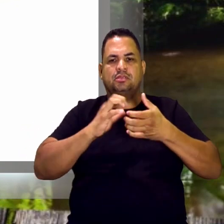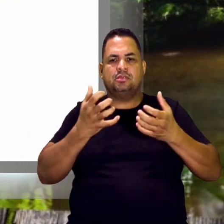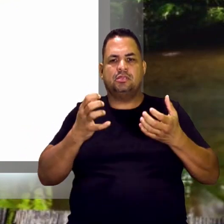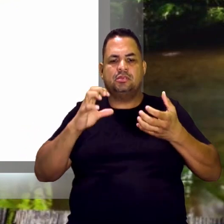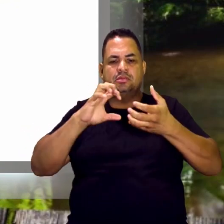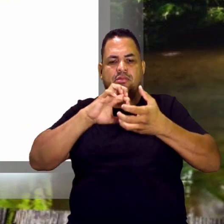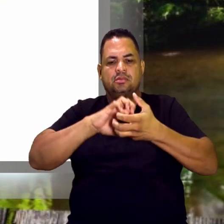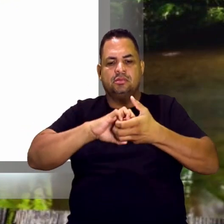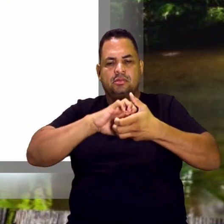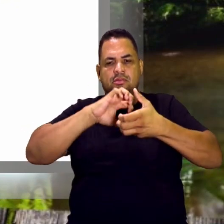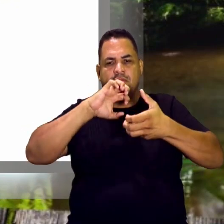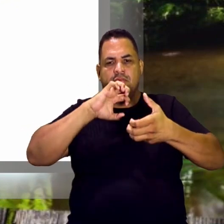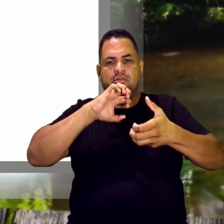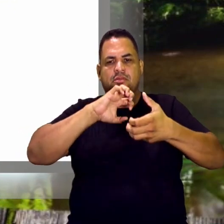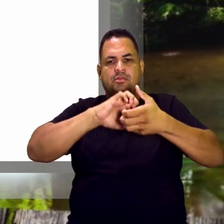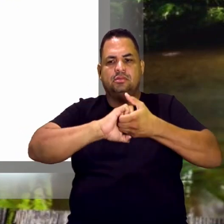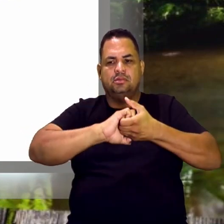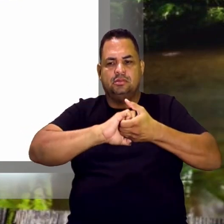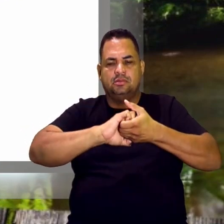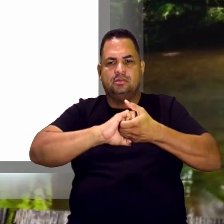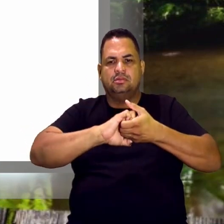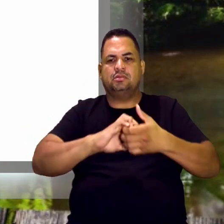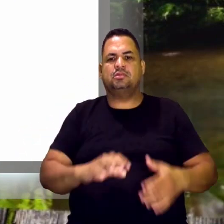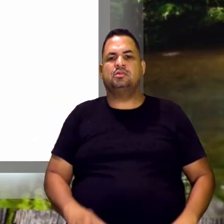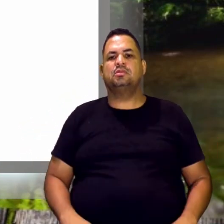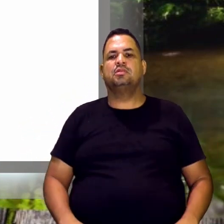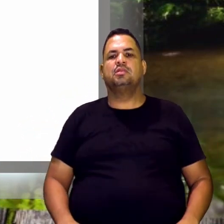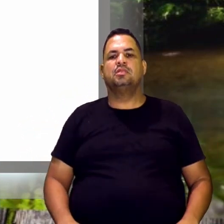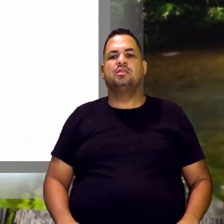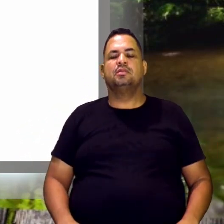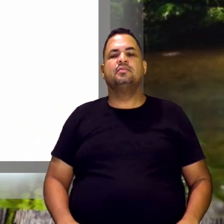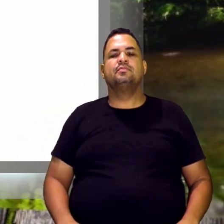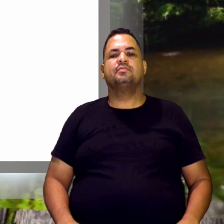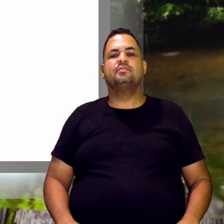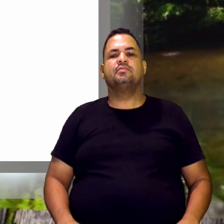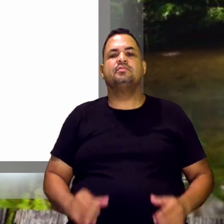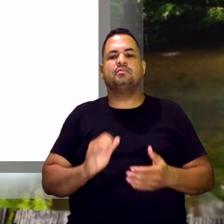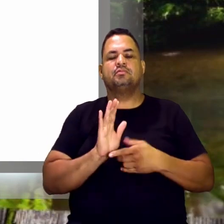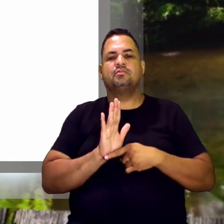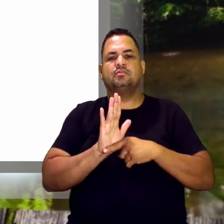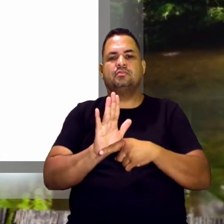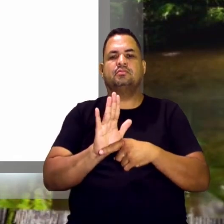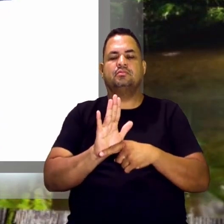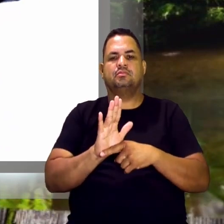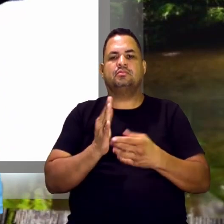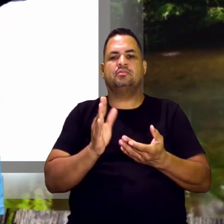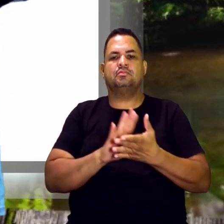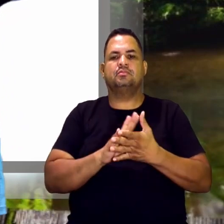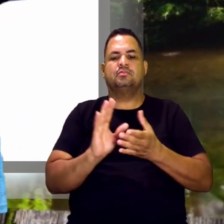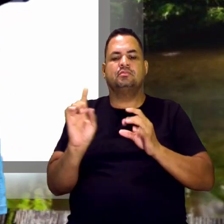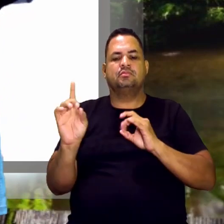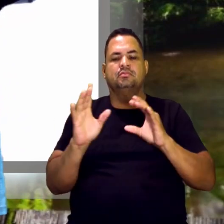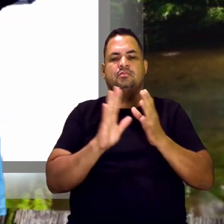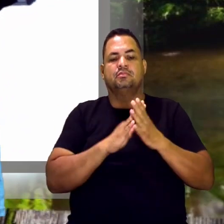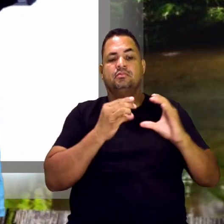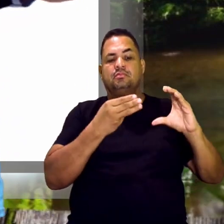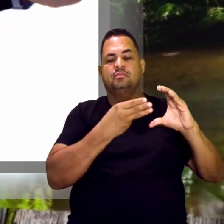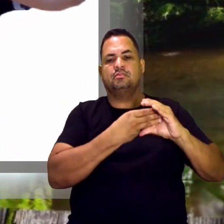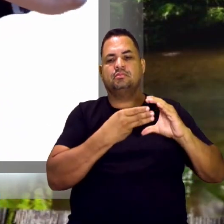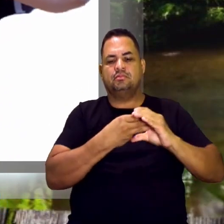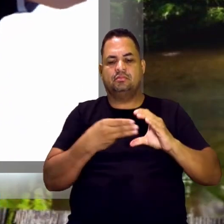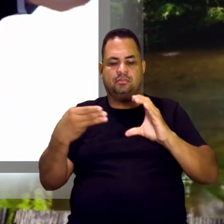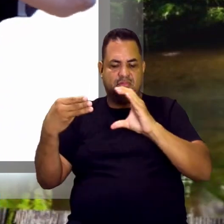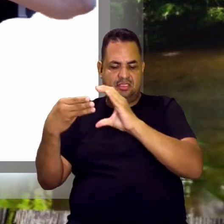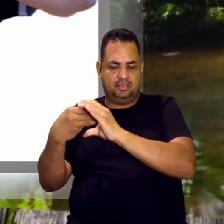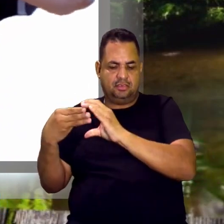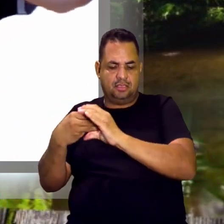Essas interdigitações são essas proeminências que ajudam uma célula a se